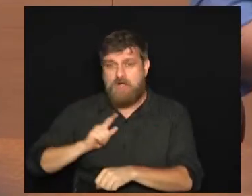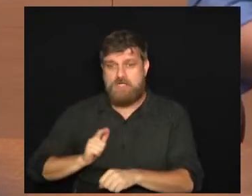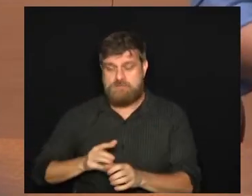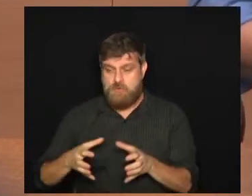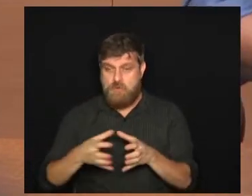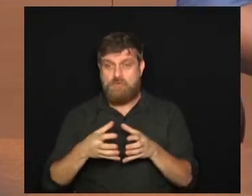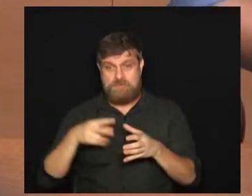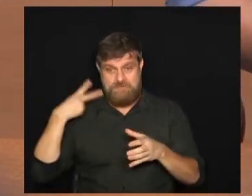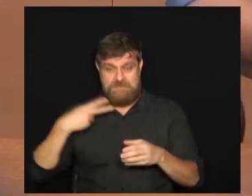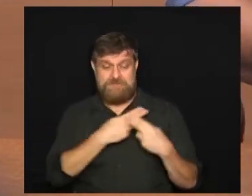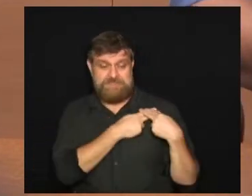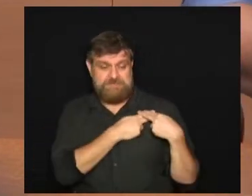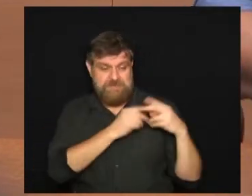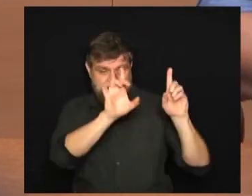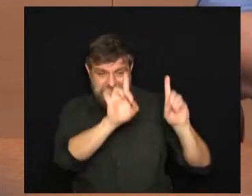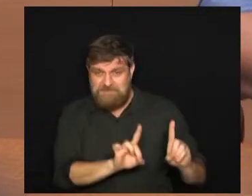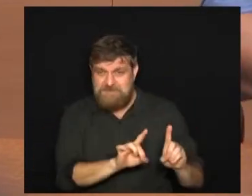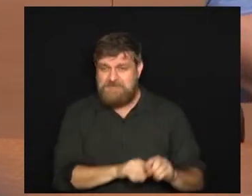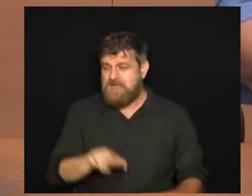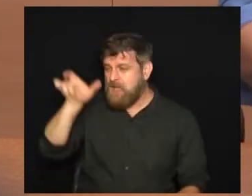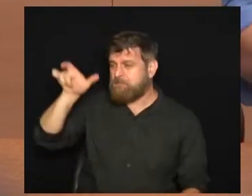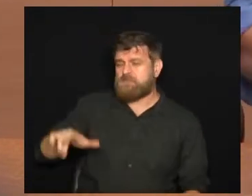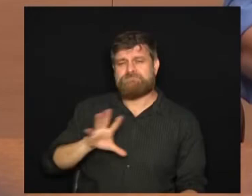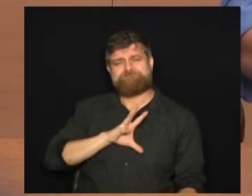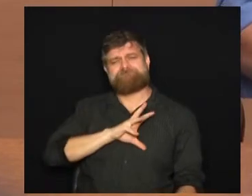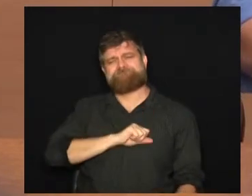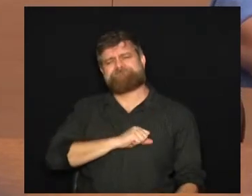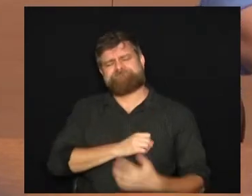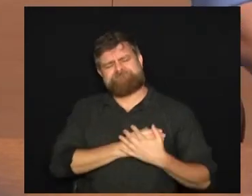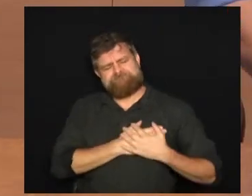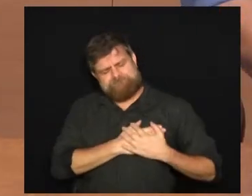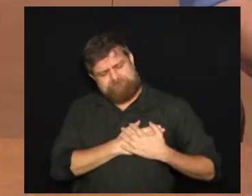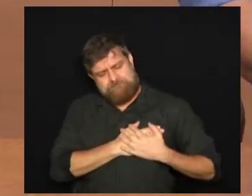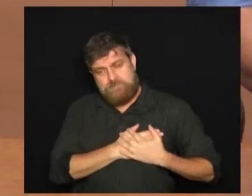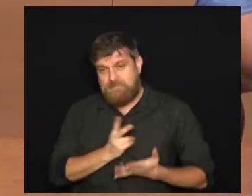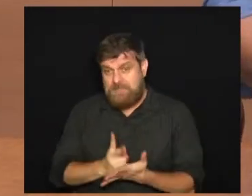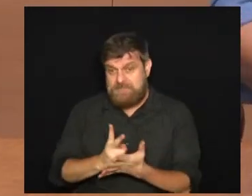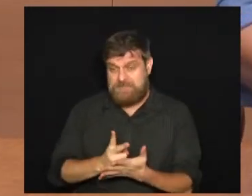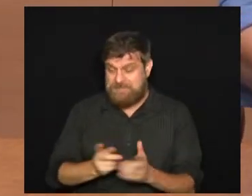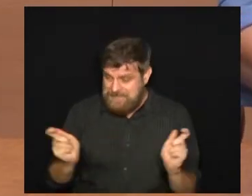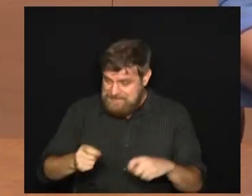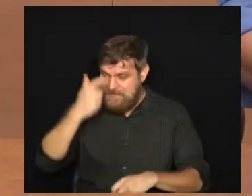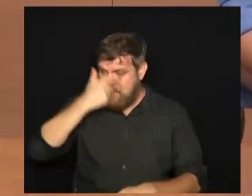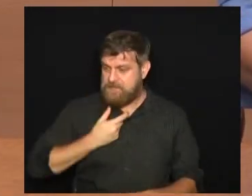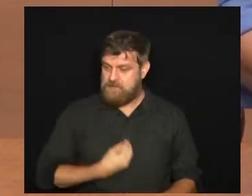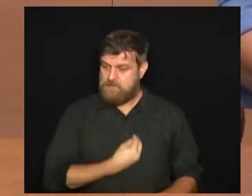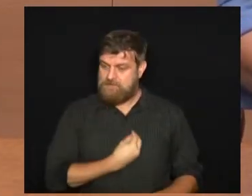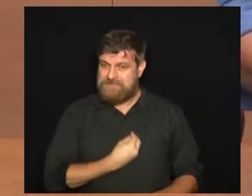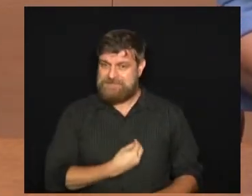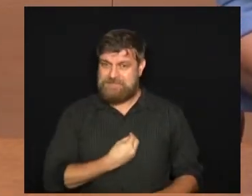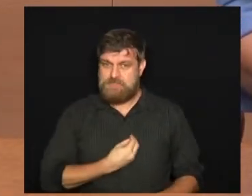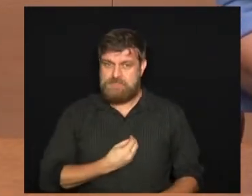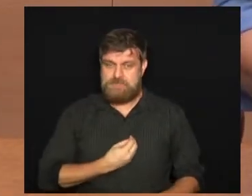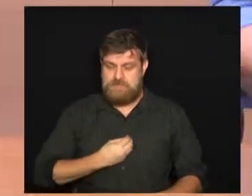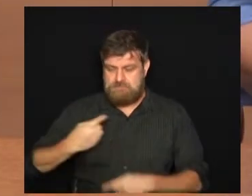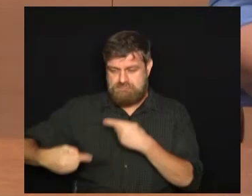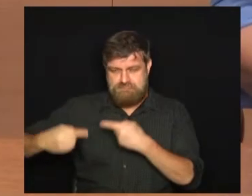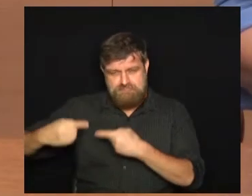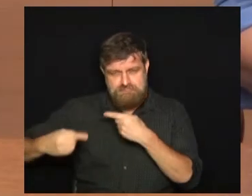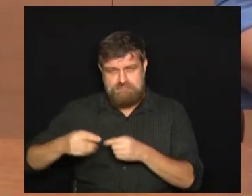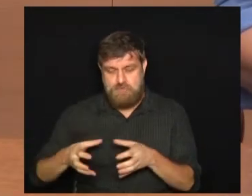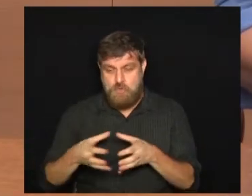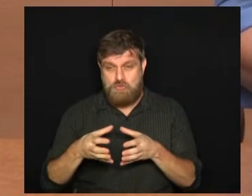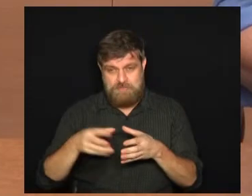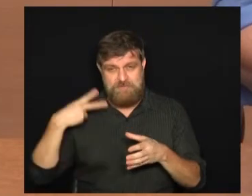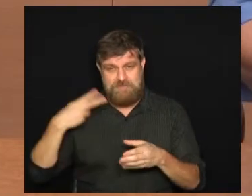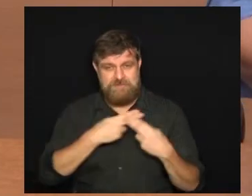com Deficiência. Então é um cara que eu gosto muito e sempre que eu posso, eu estou aqui participando. Queria cumprimentar também a todos os